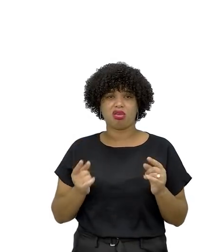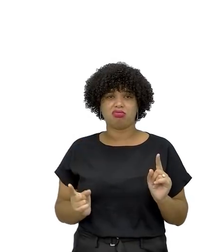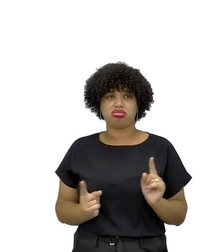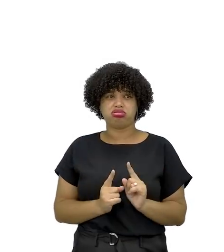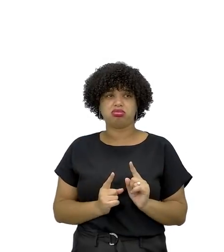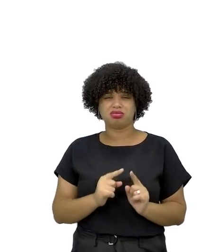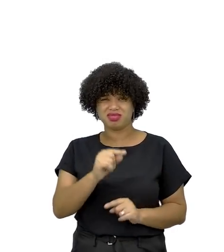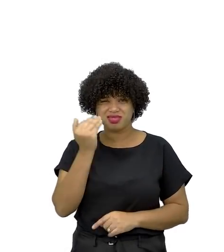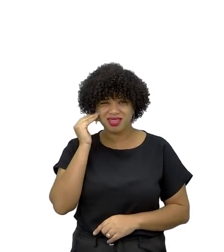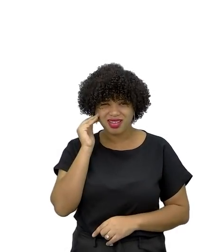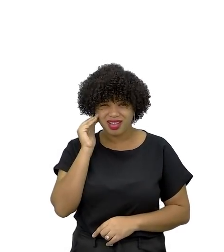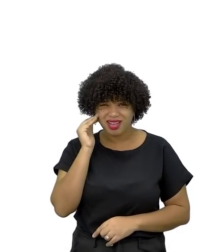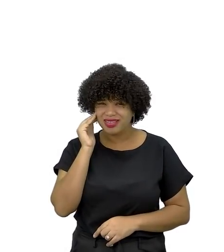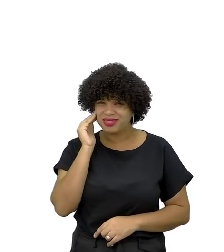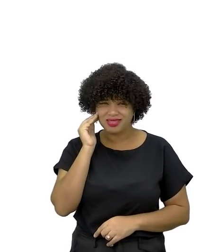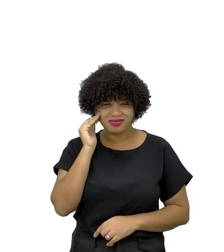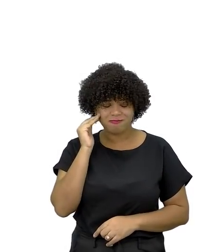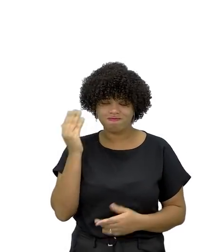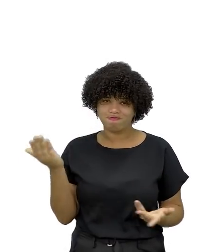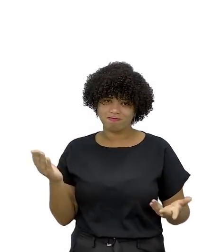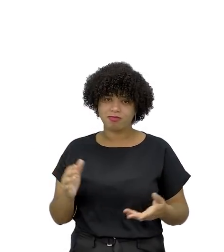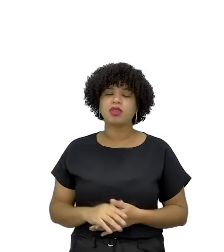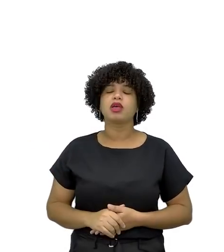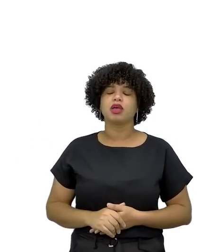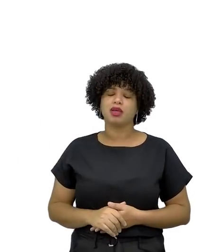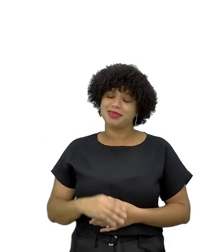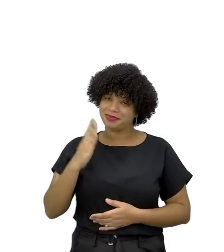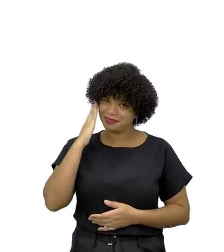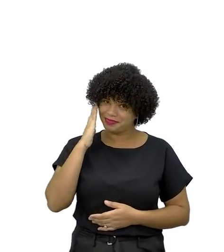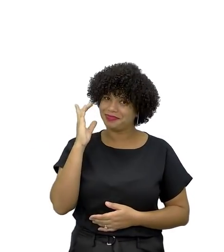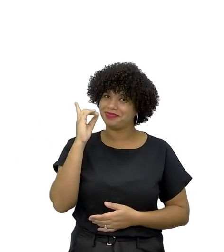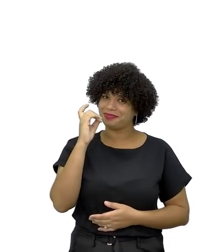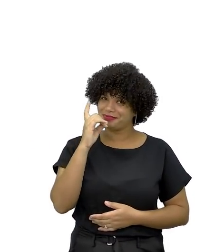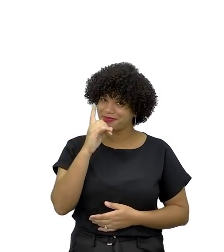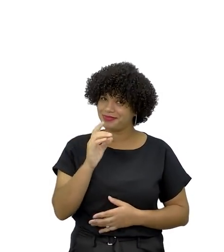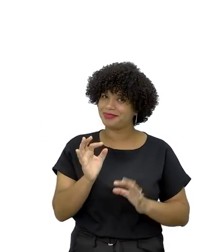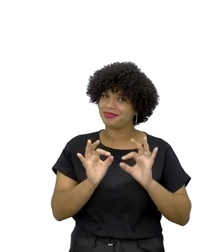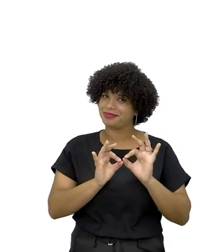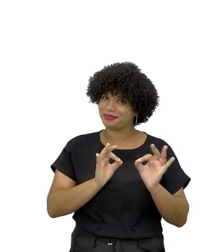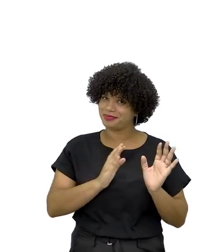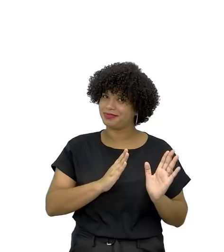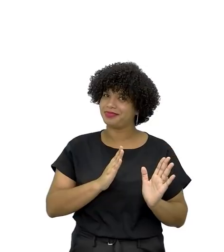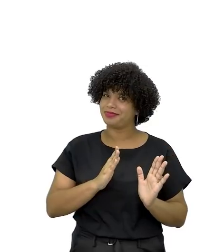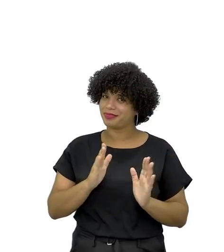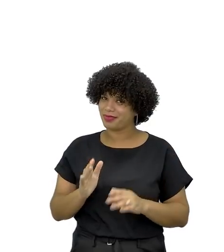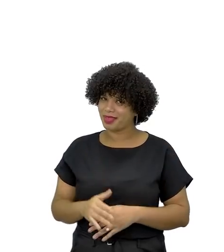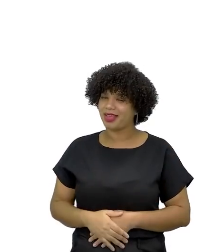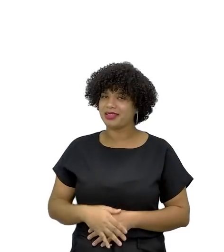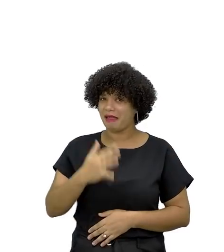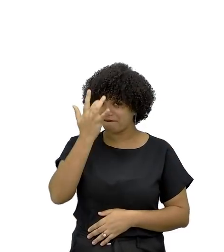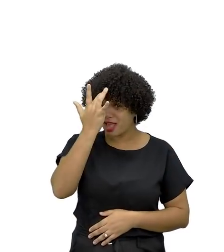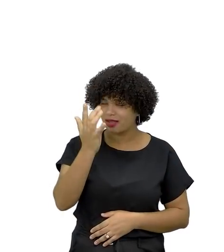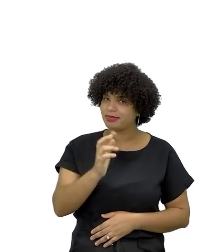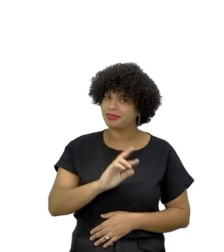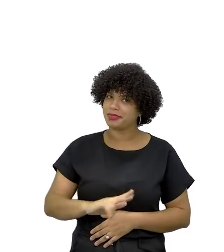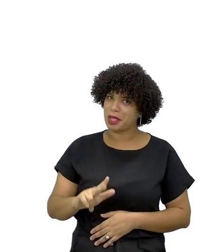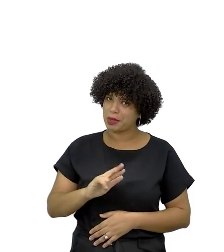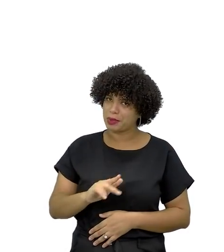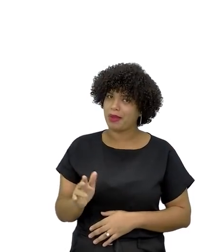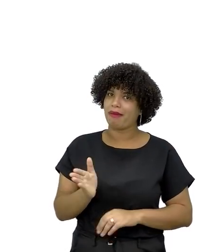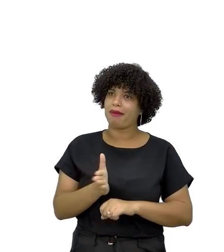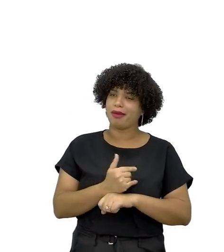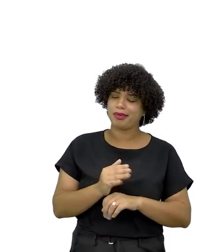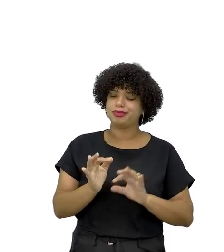Rosana, realmente, dá trabalho, né, fazer toda essa organização. Sim, professores, né, dá trabalho realmente a gente pensar